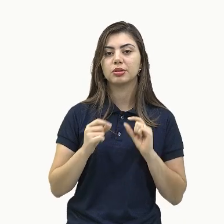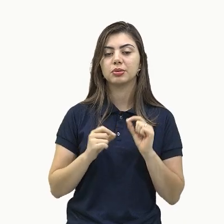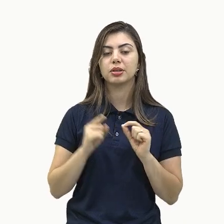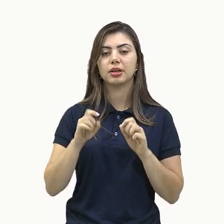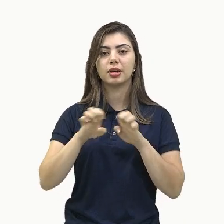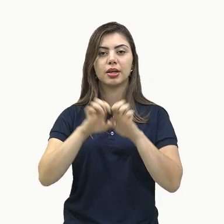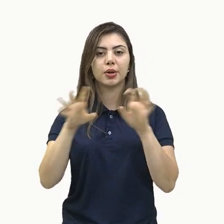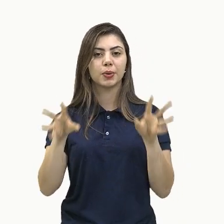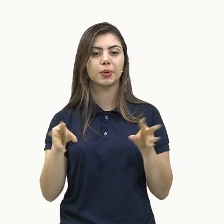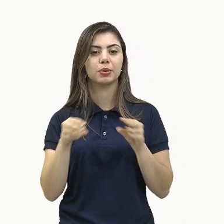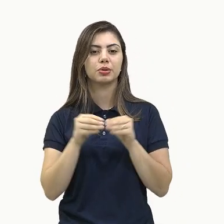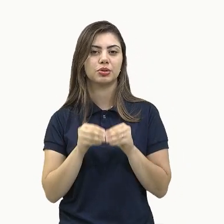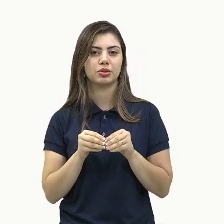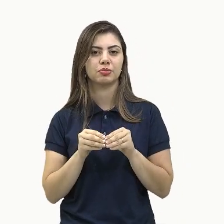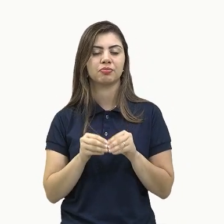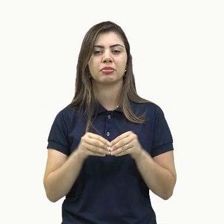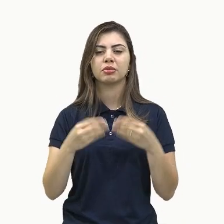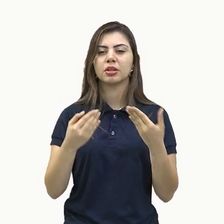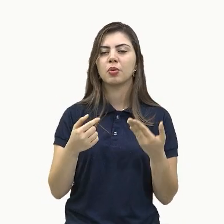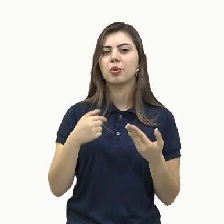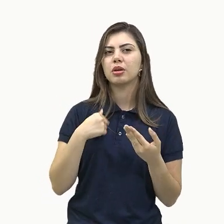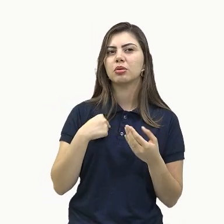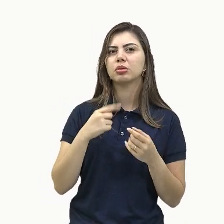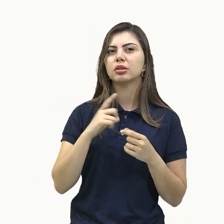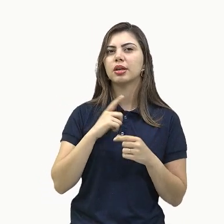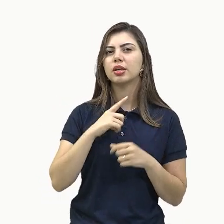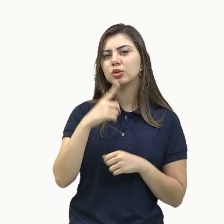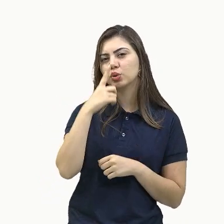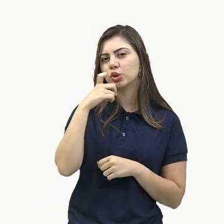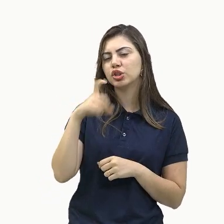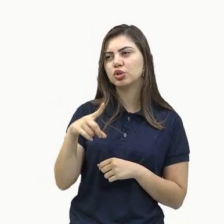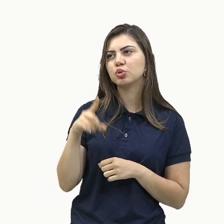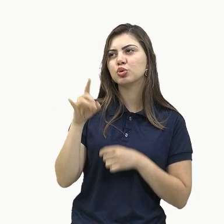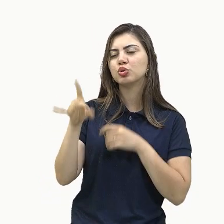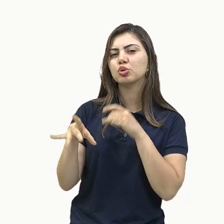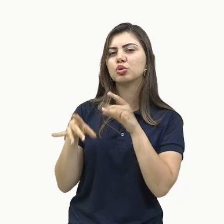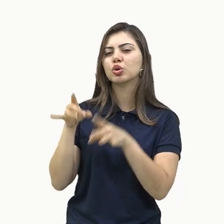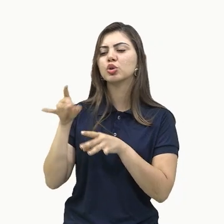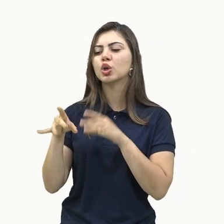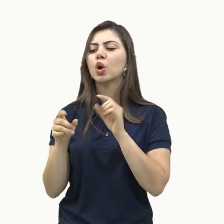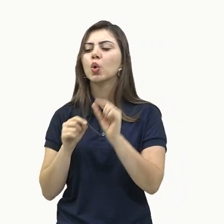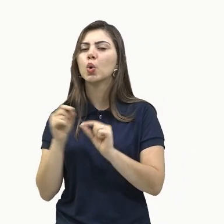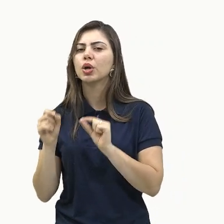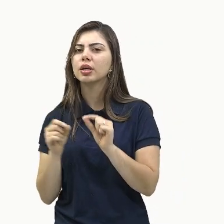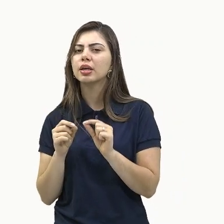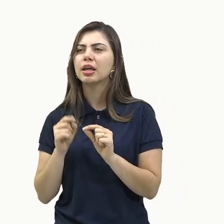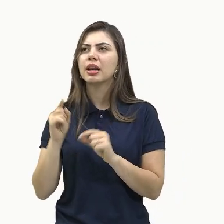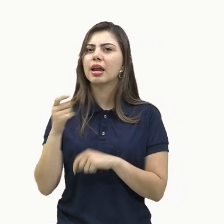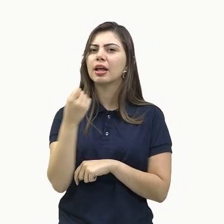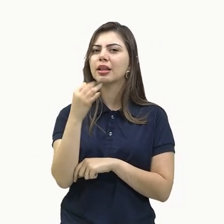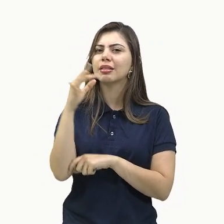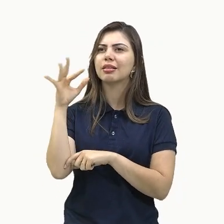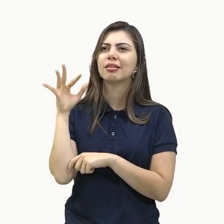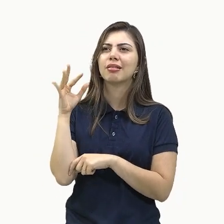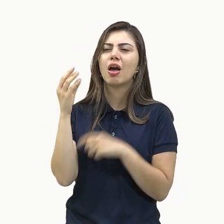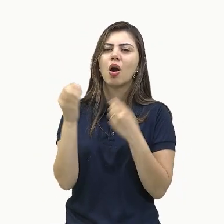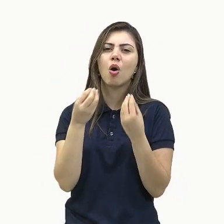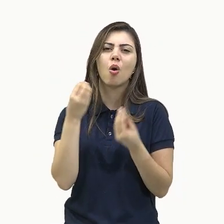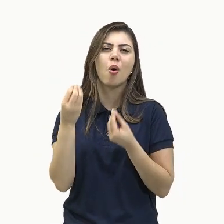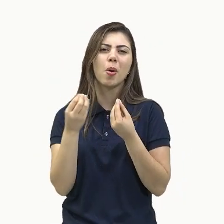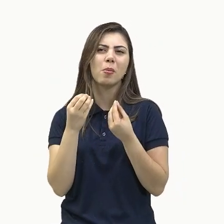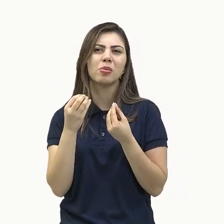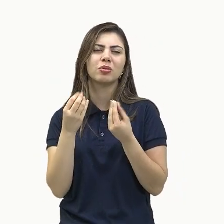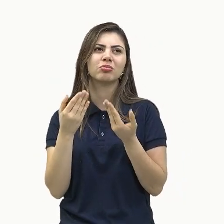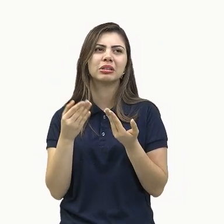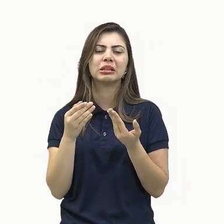é o que a gente está jogando para o meio ambiente e que a gente, talvez esse meio ambiente não seja capaz, digamos assim, de